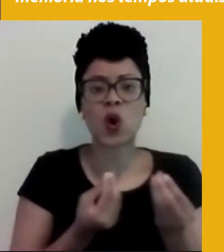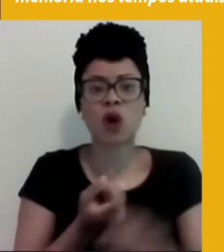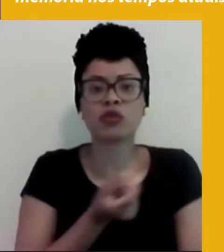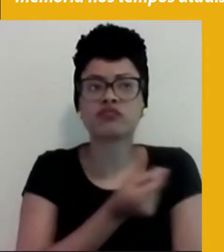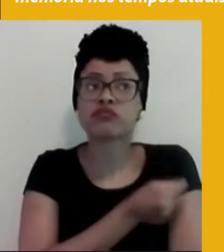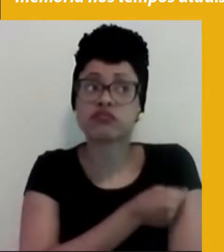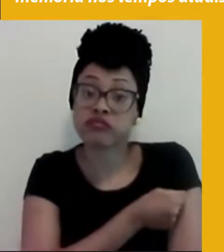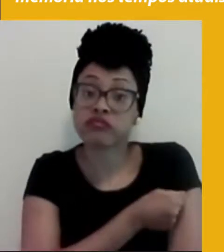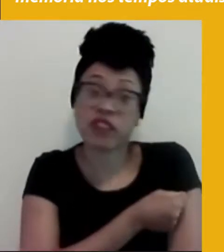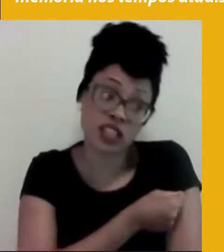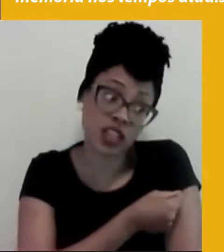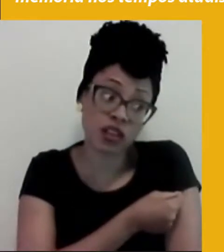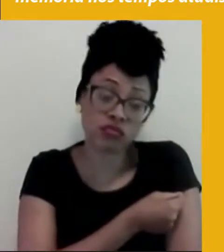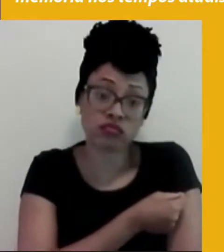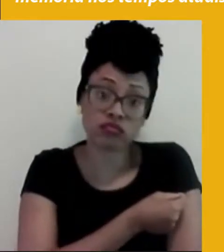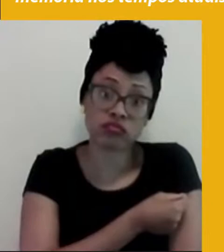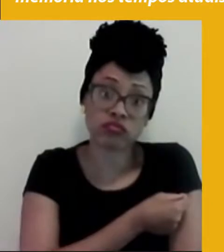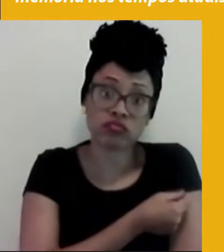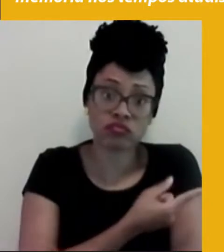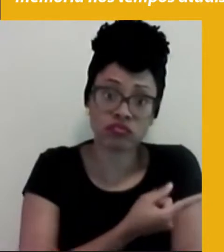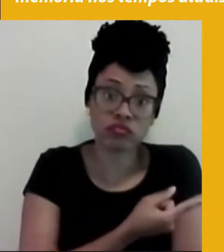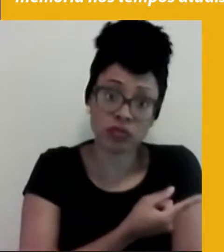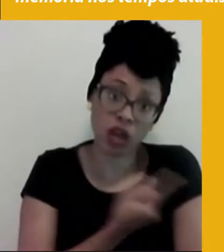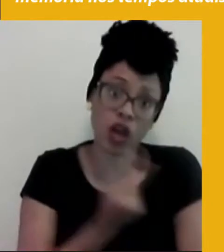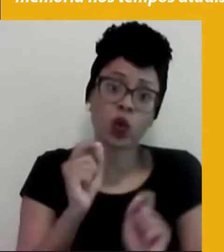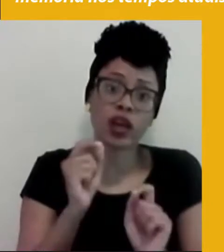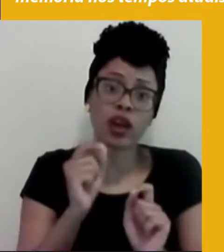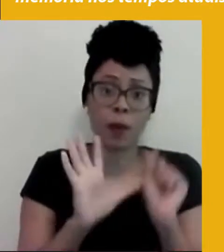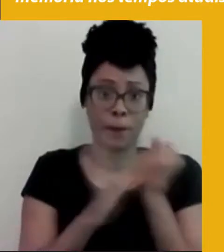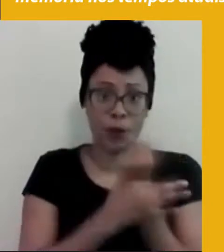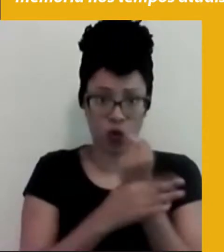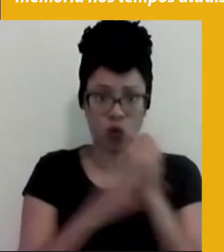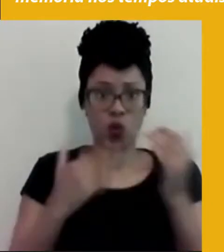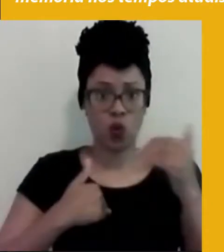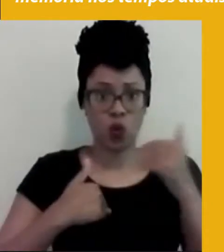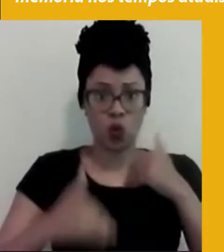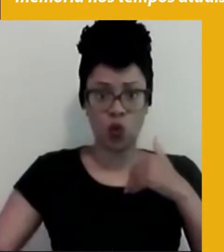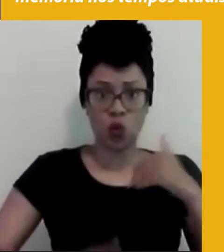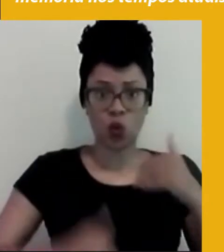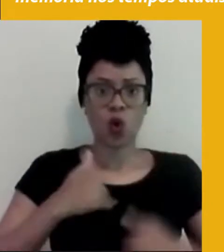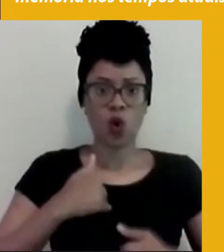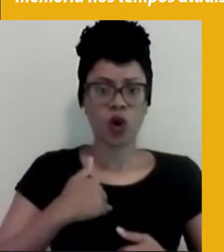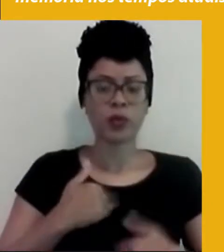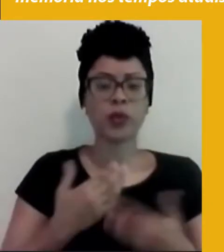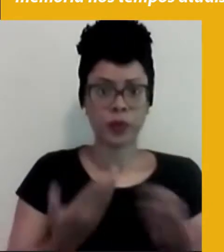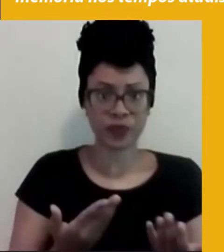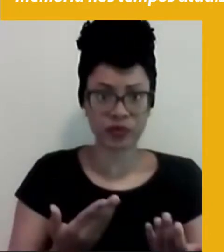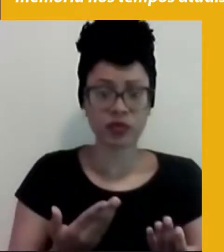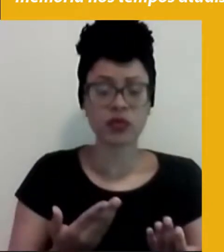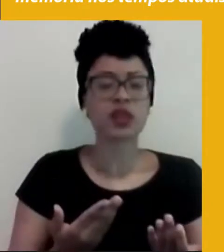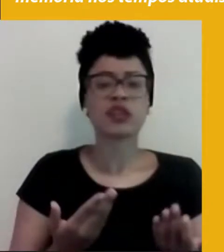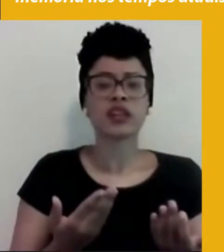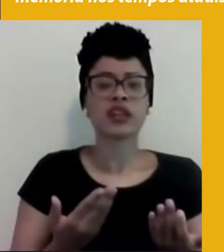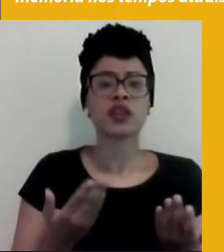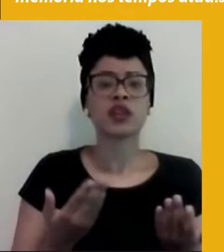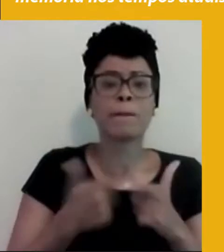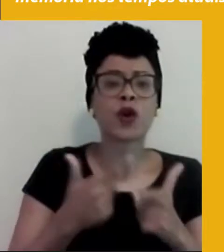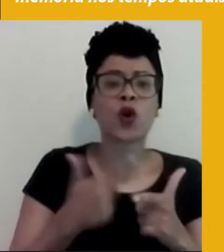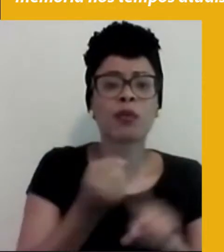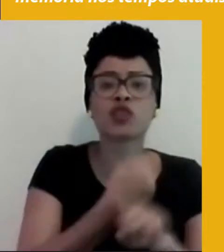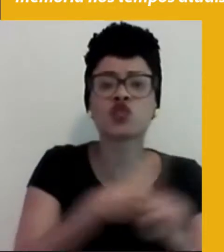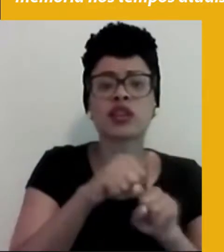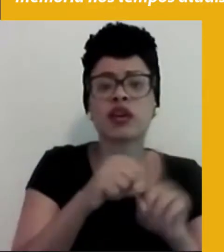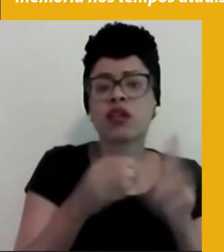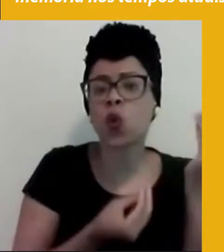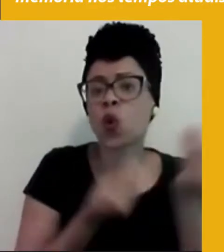contra situações como essa é justamente democratizar o conhecimento. Se a população